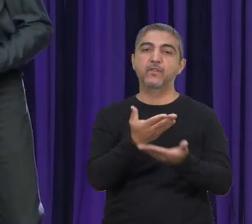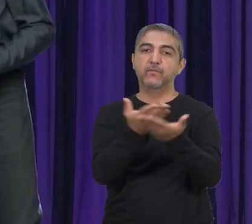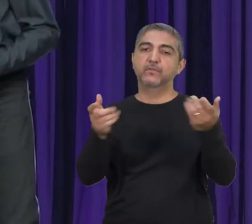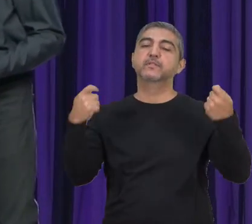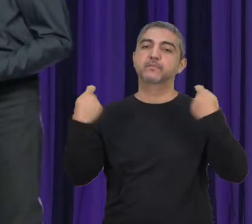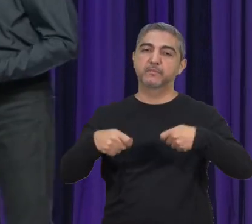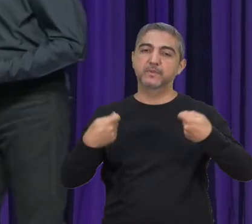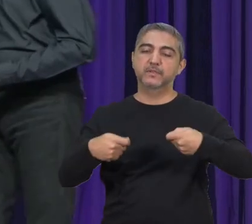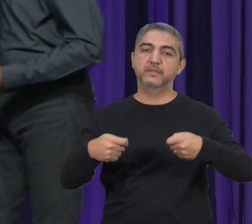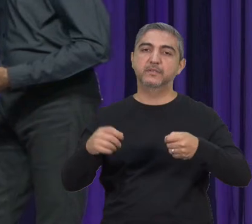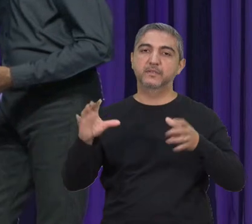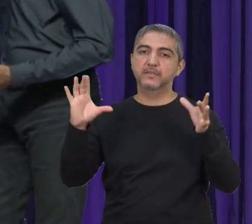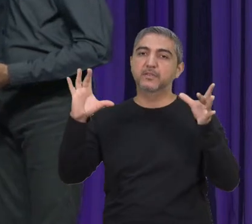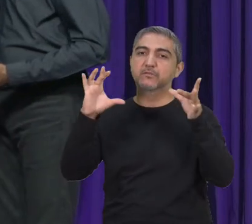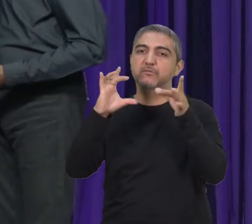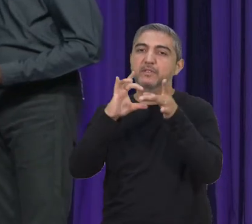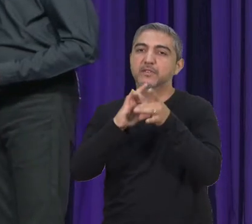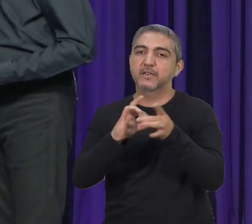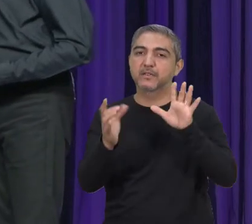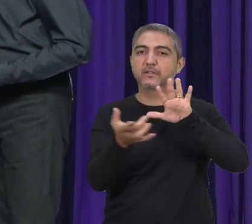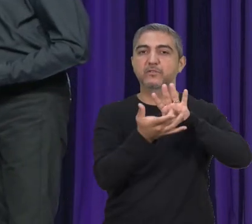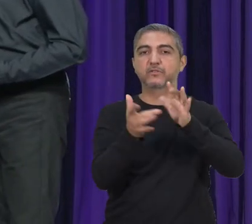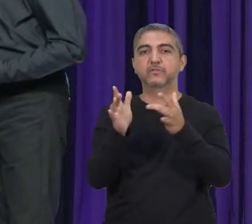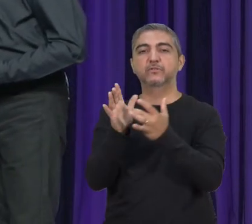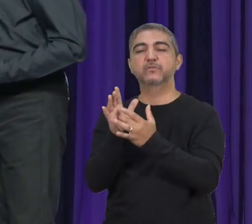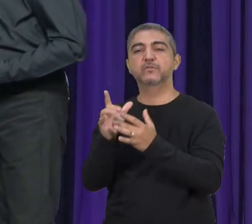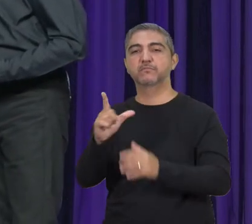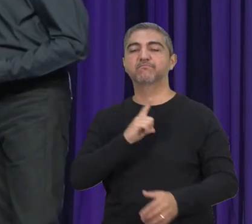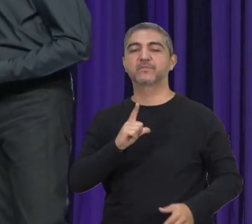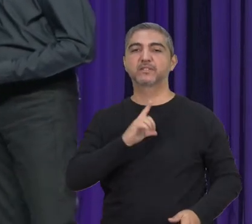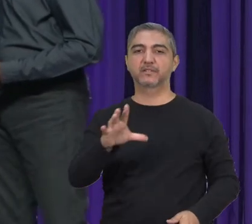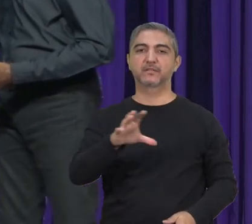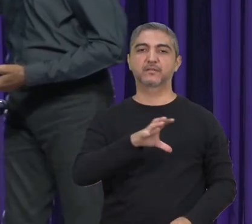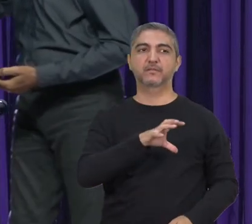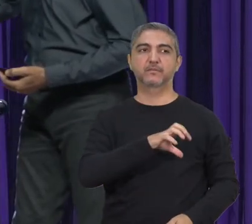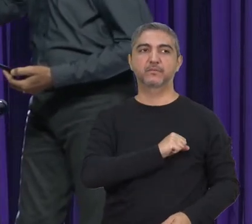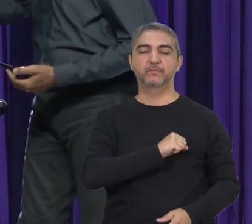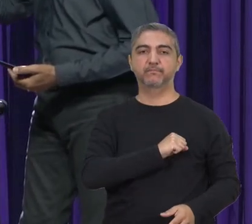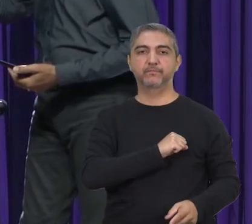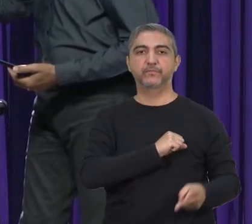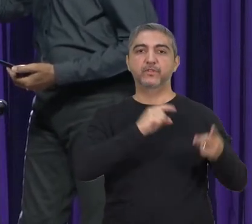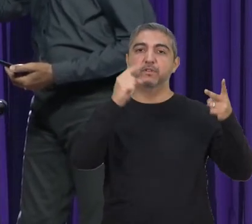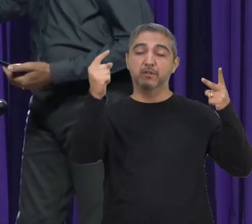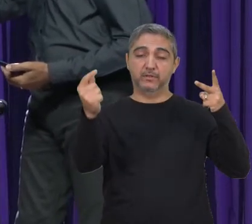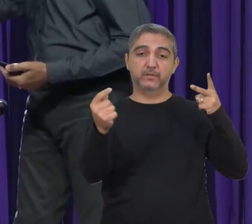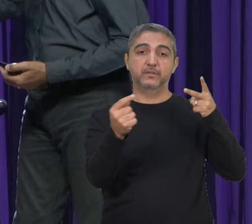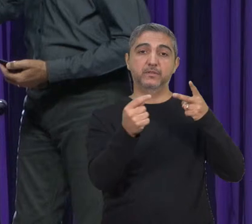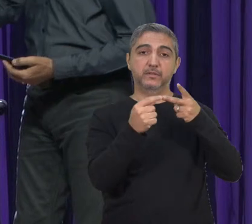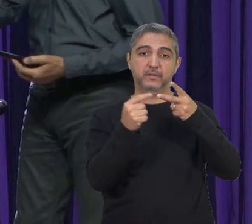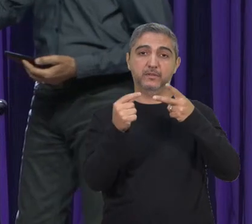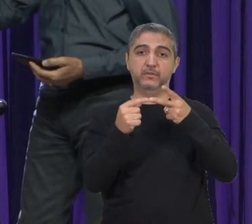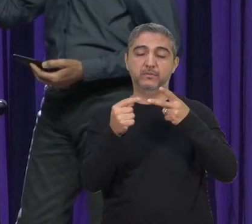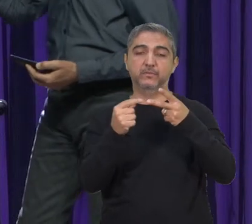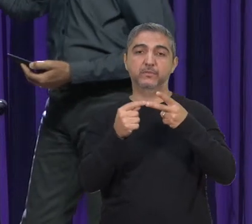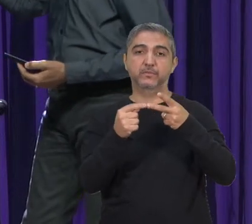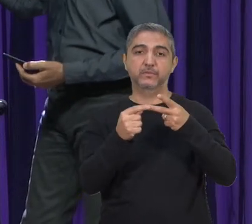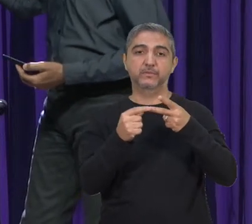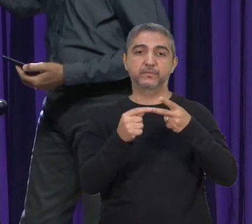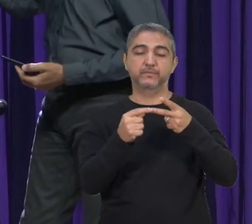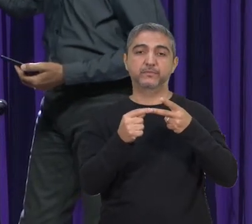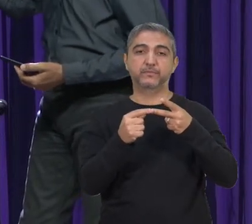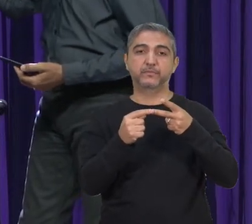para amar. A outra verdade nesse primeiro ponto é que nós não